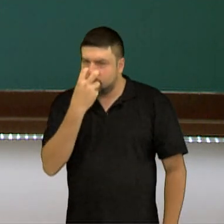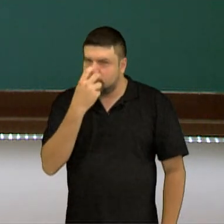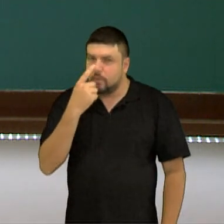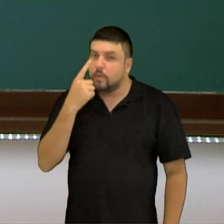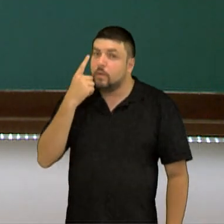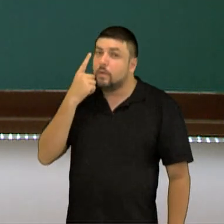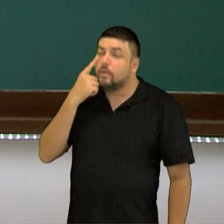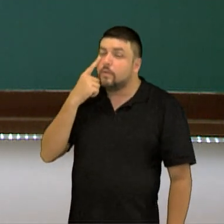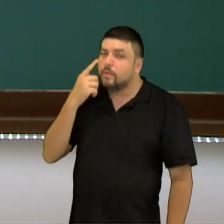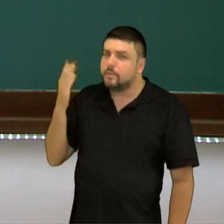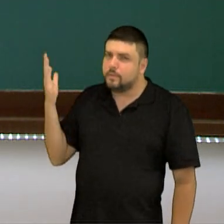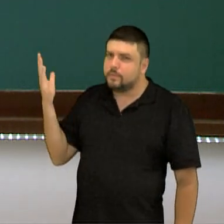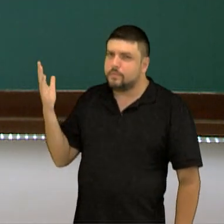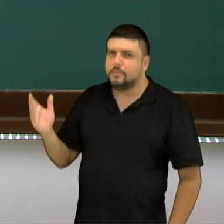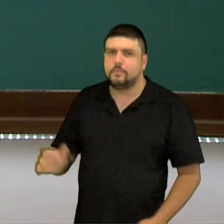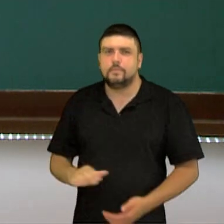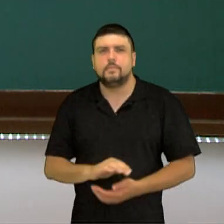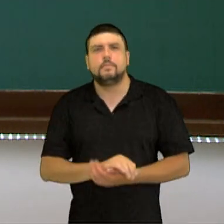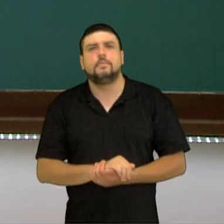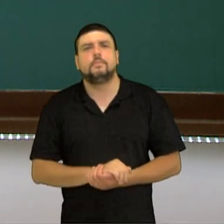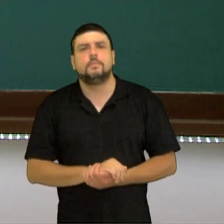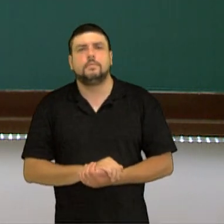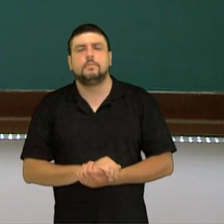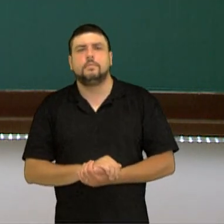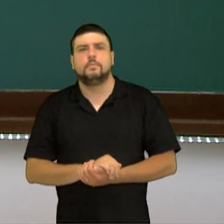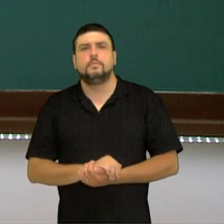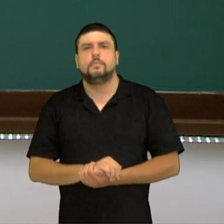dar uma olhada aqui.